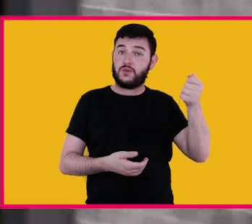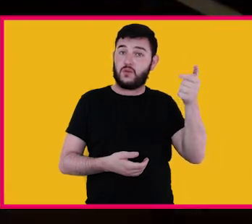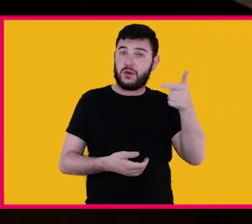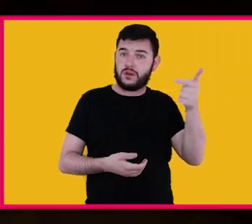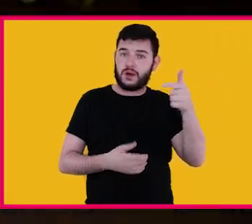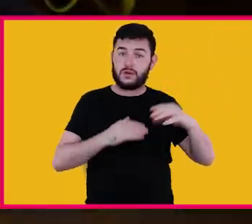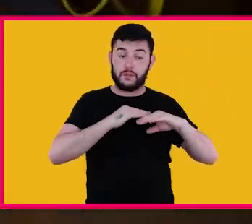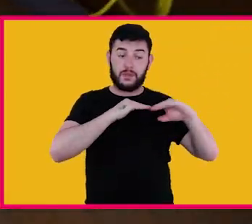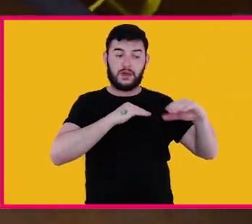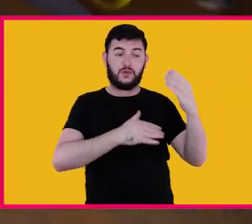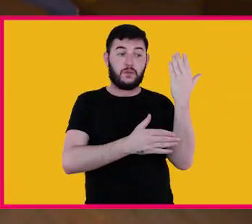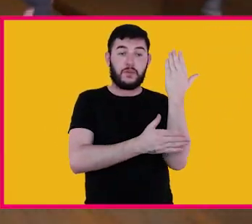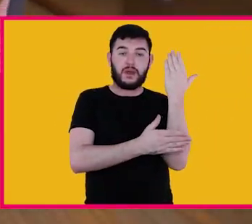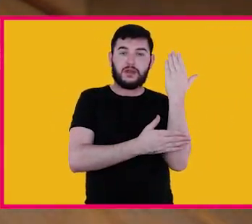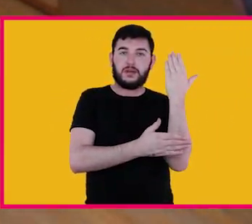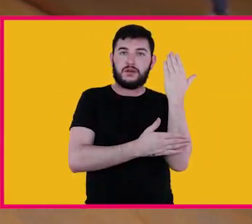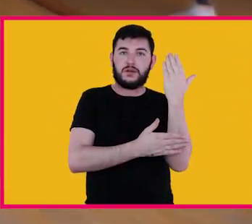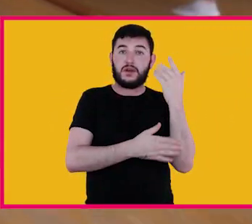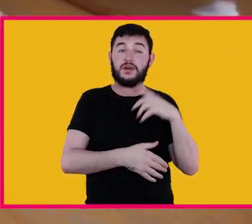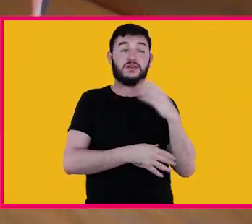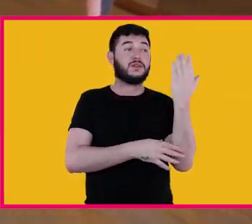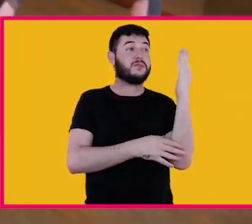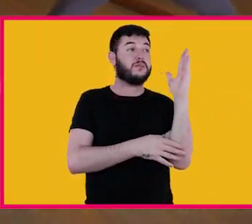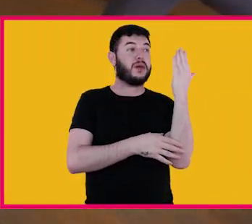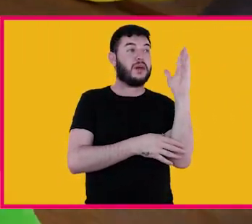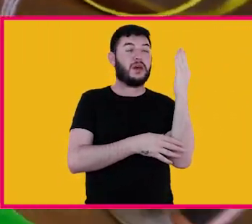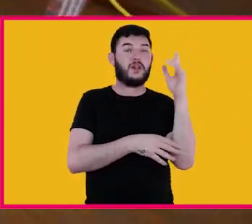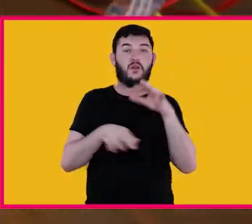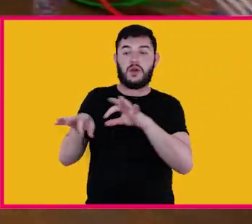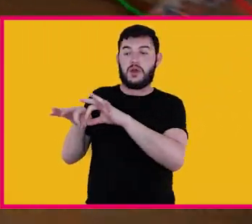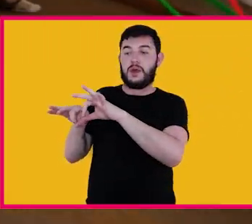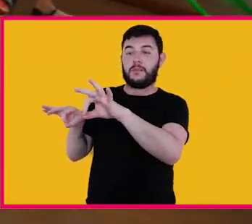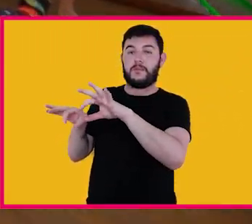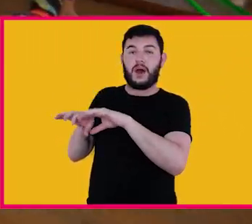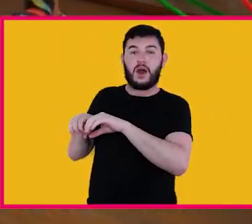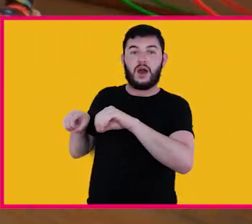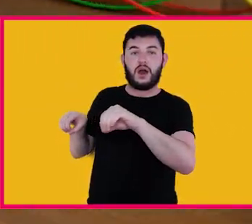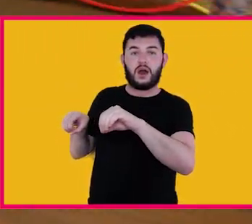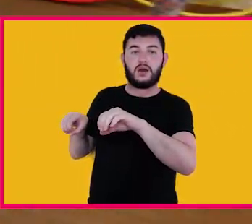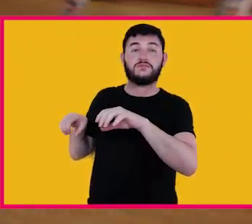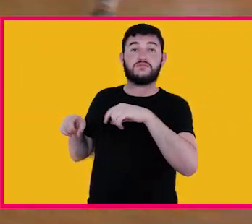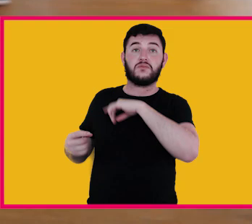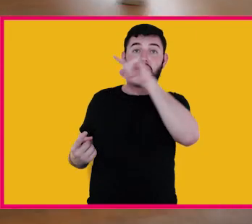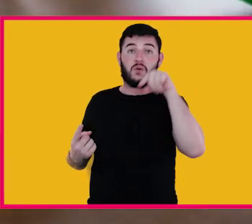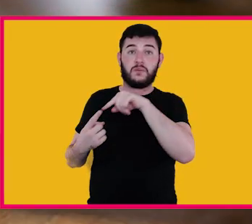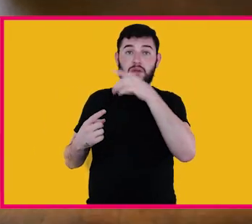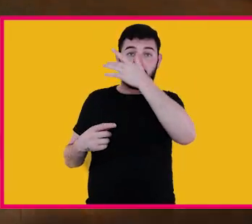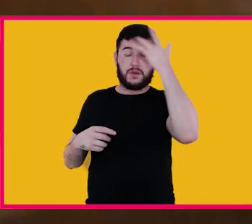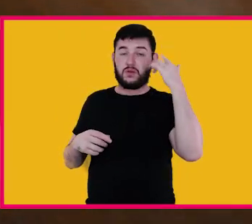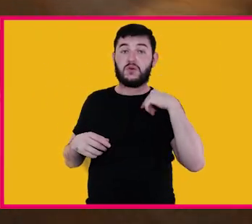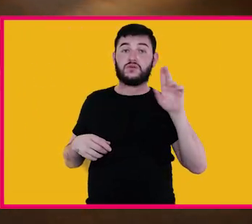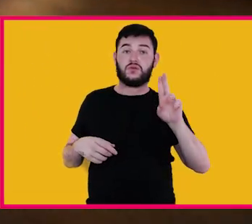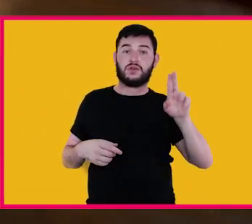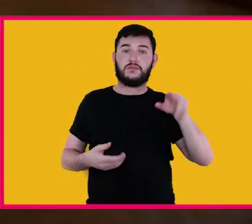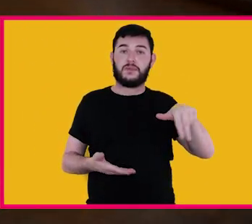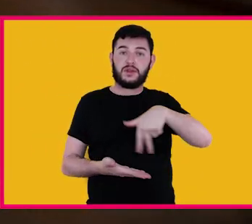de madeira, previsão de grandes espelhos e barra dupla em todo o perímetro da edificação, além de um pé direito maior e ancoragem na laje de teto